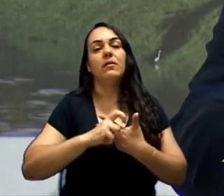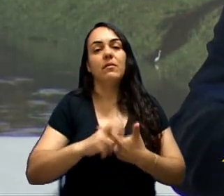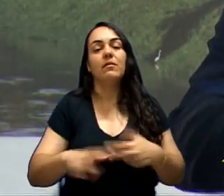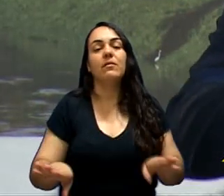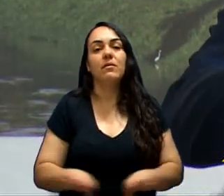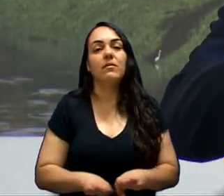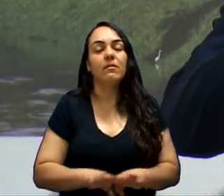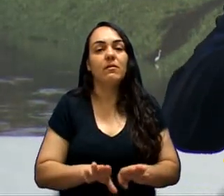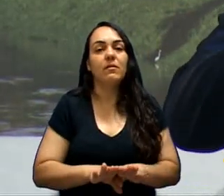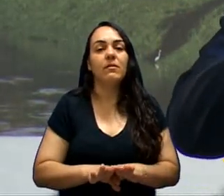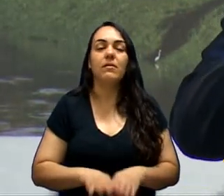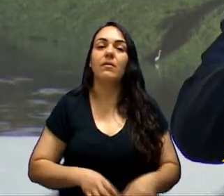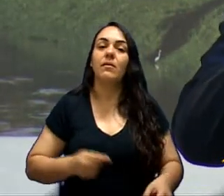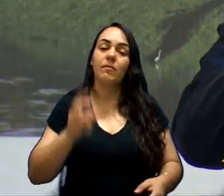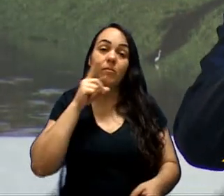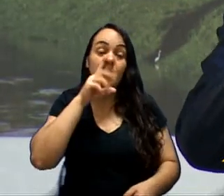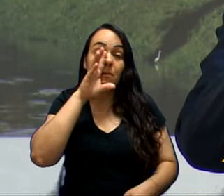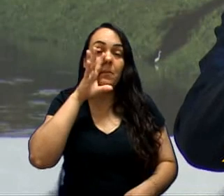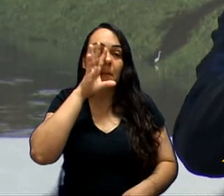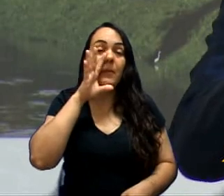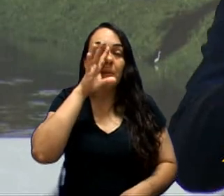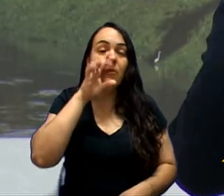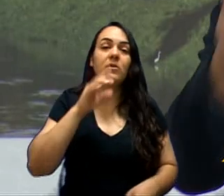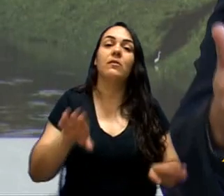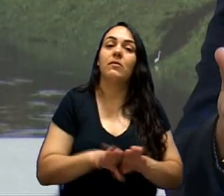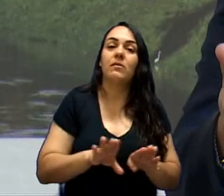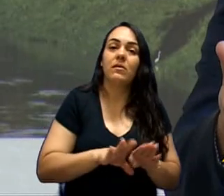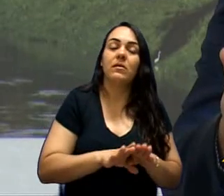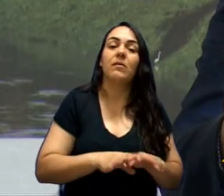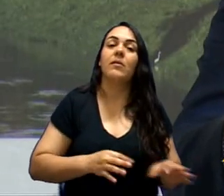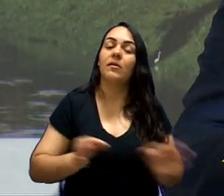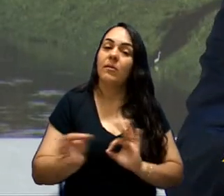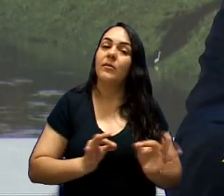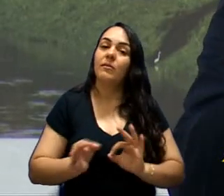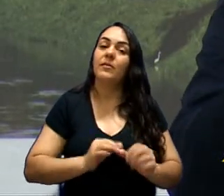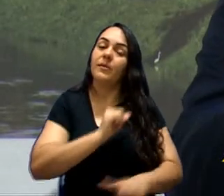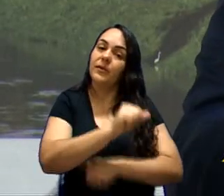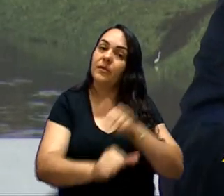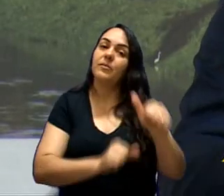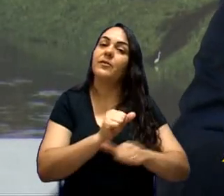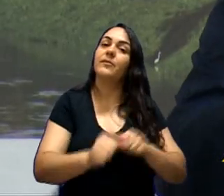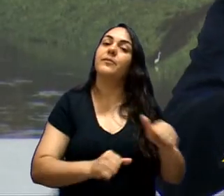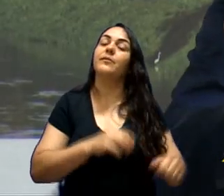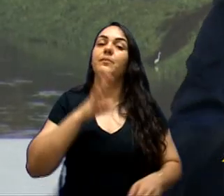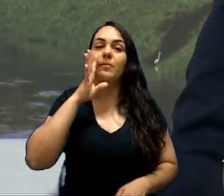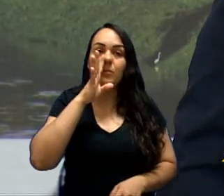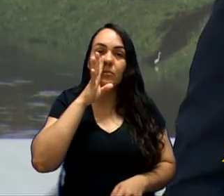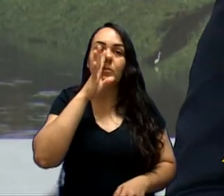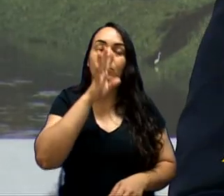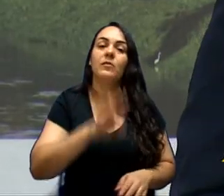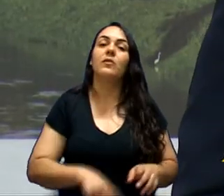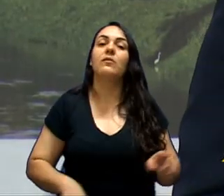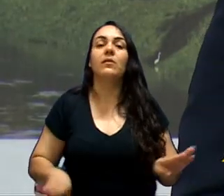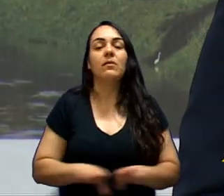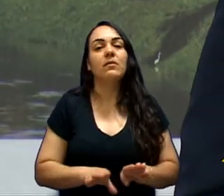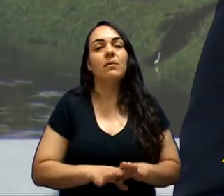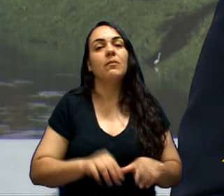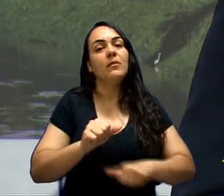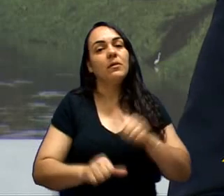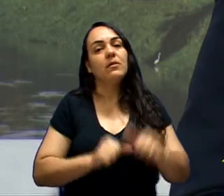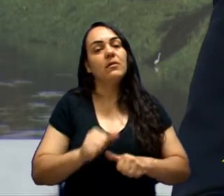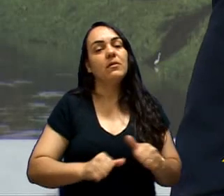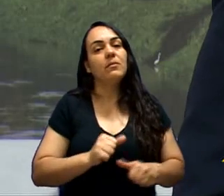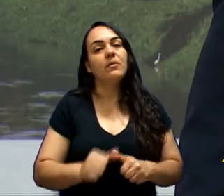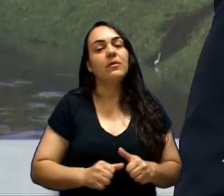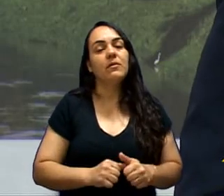que tomar cuidado, porque quando se faz uma modificativa, você pode alterar o projeto original. Tem que tomar muito cuidado para não fazer